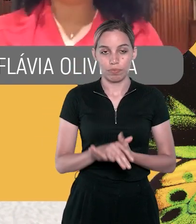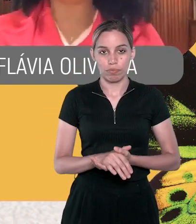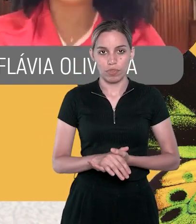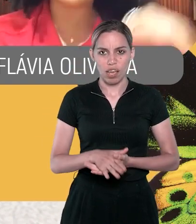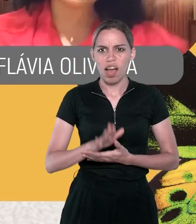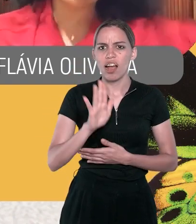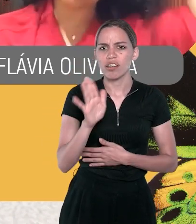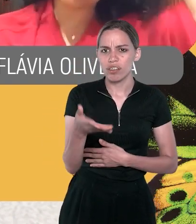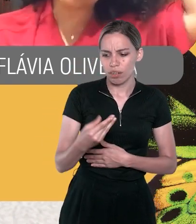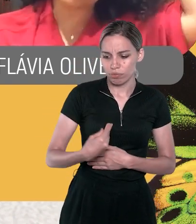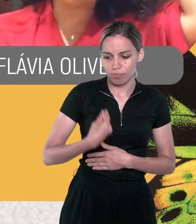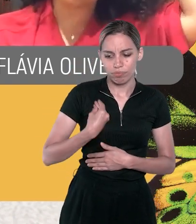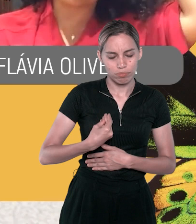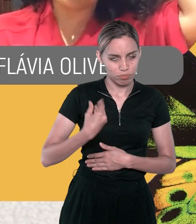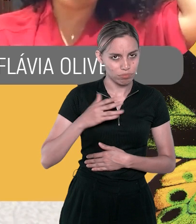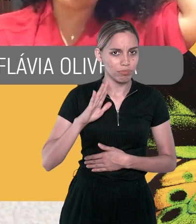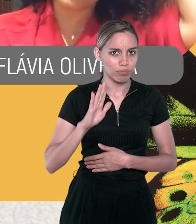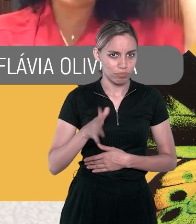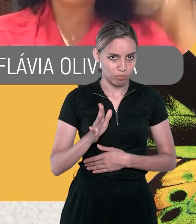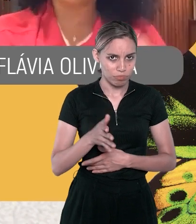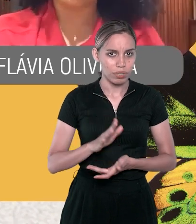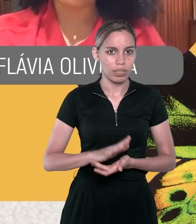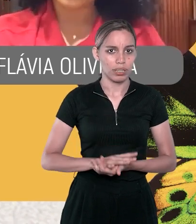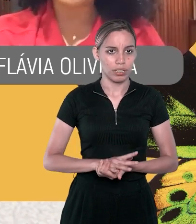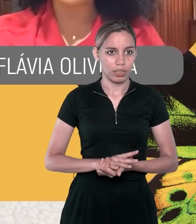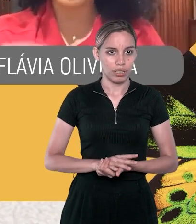e há algumas